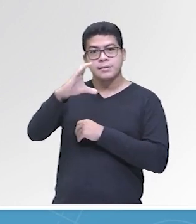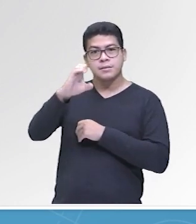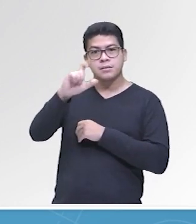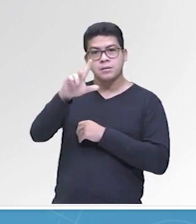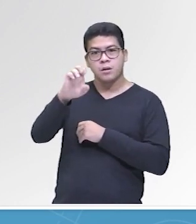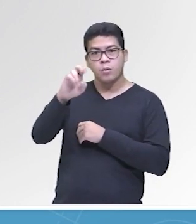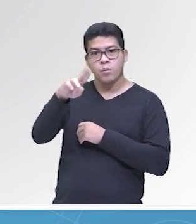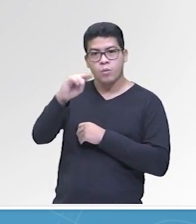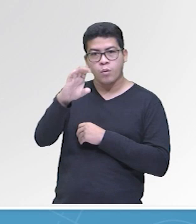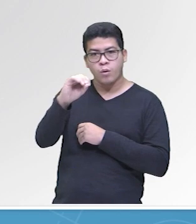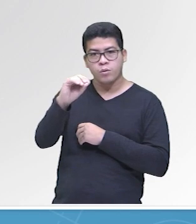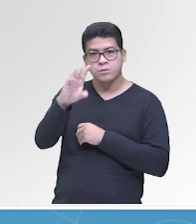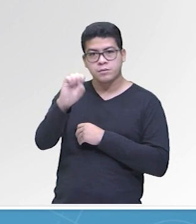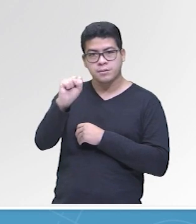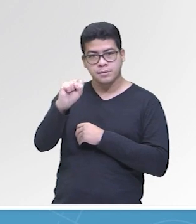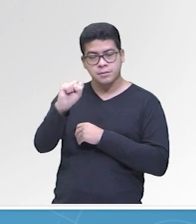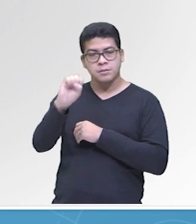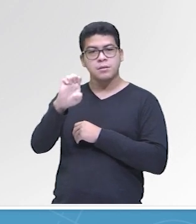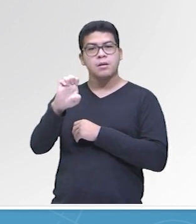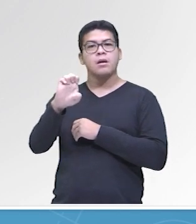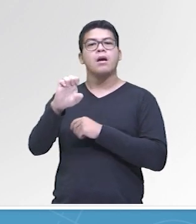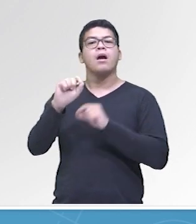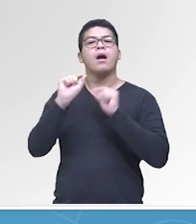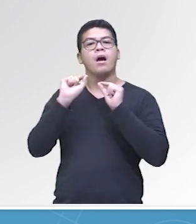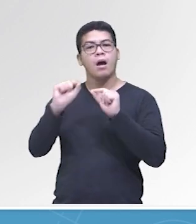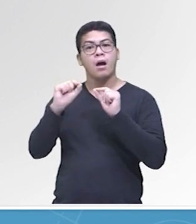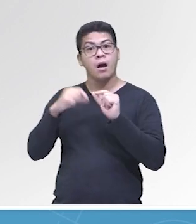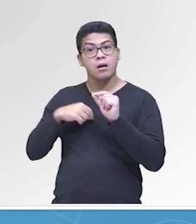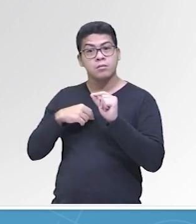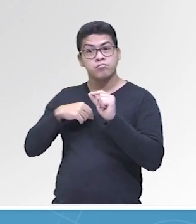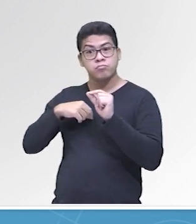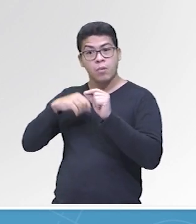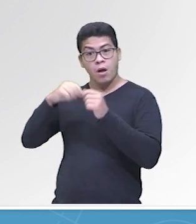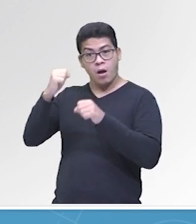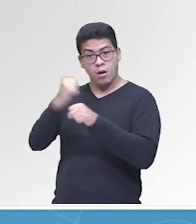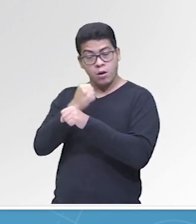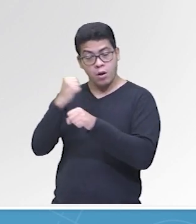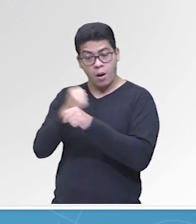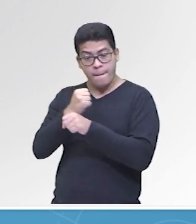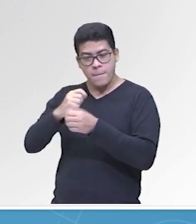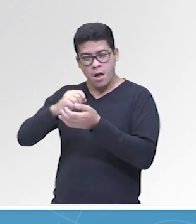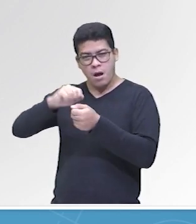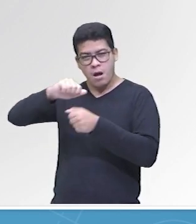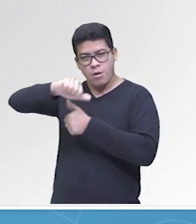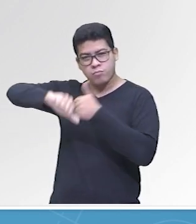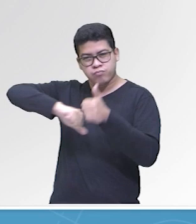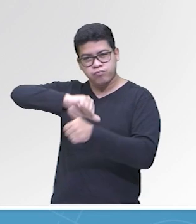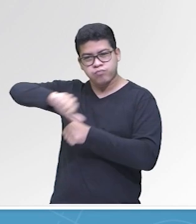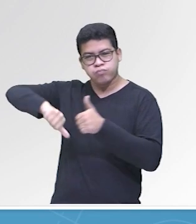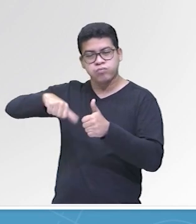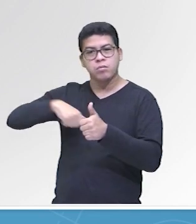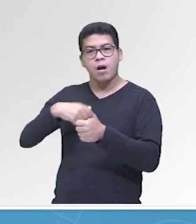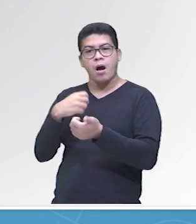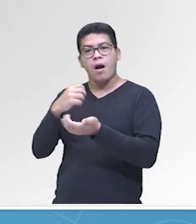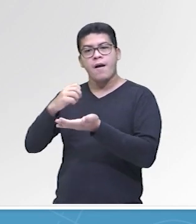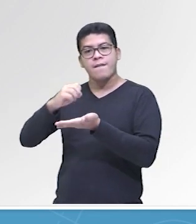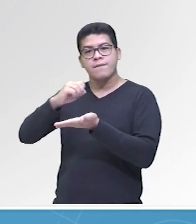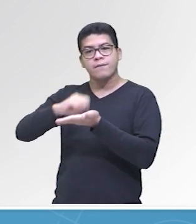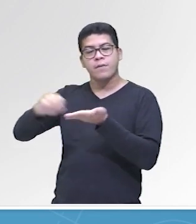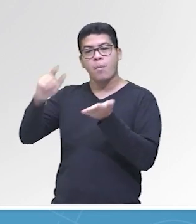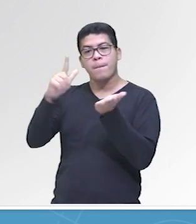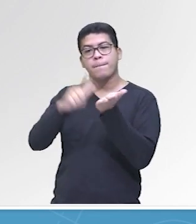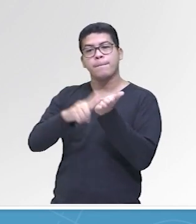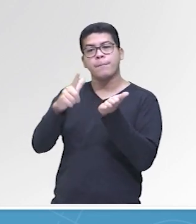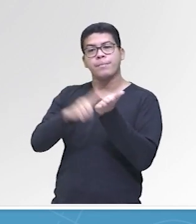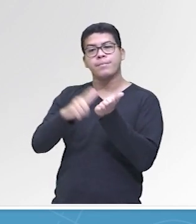utilizando o material, né, composto na parede celular, e é constituído